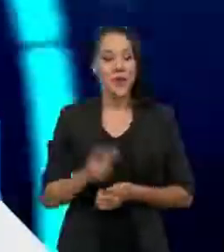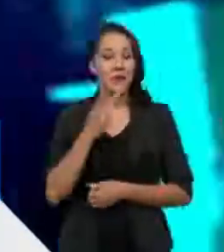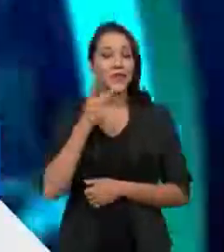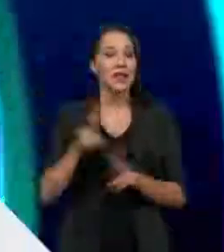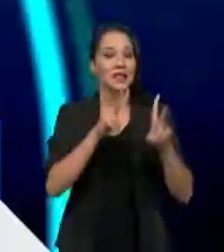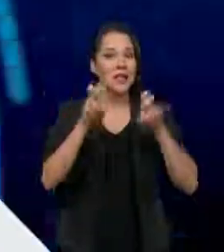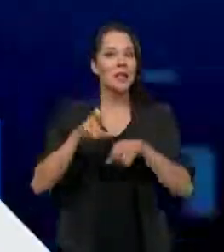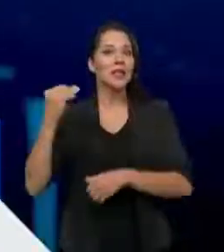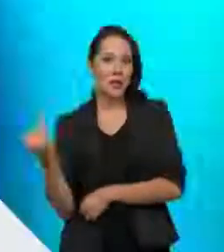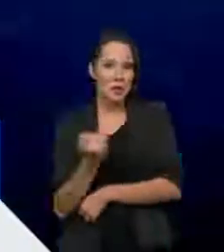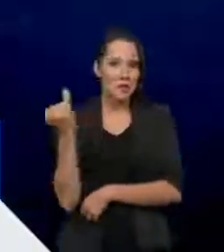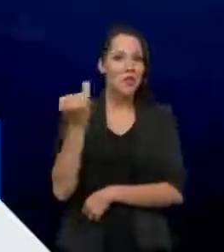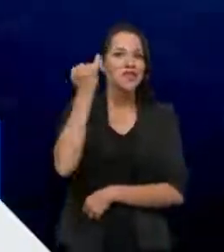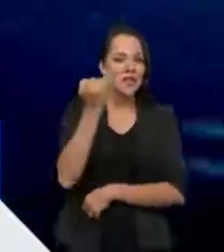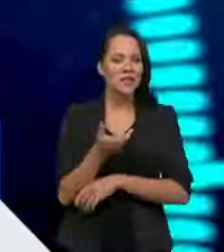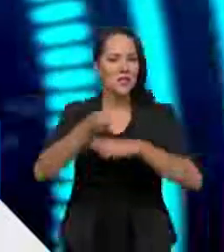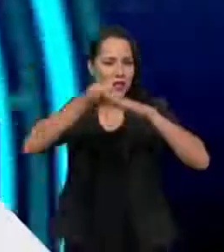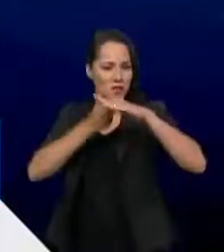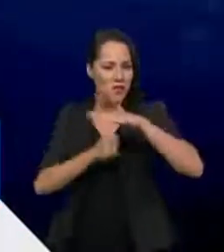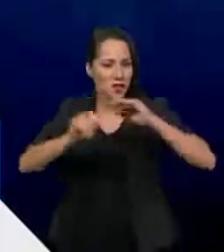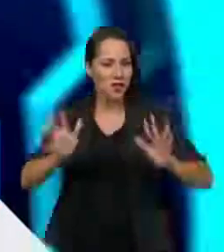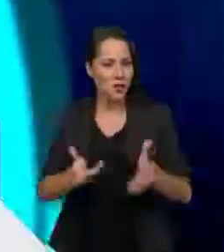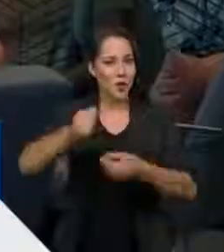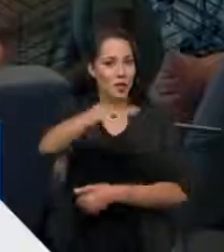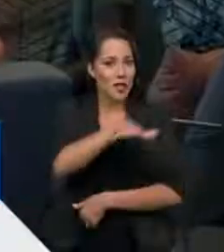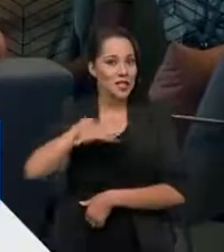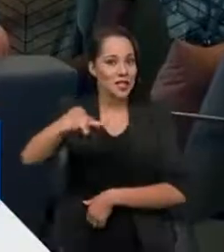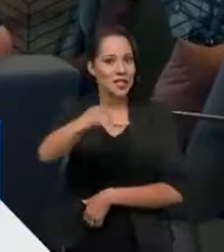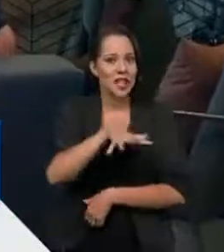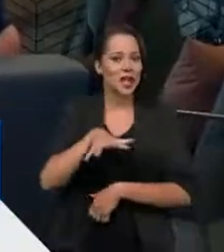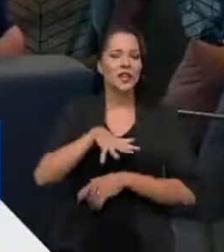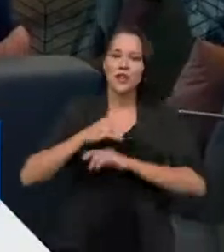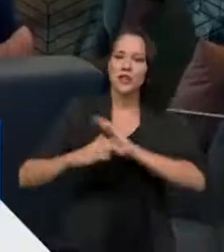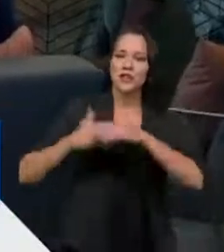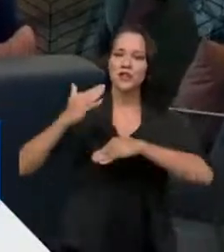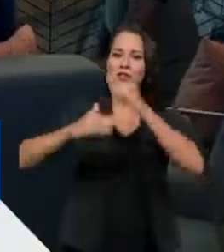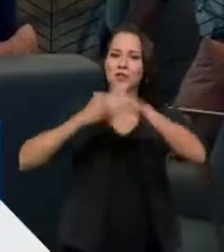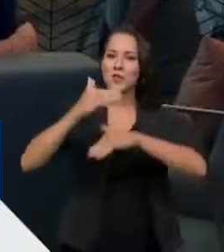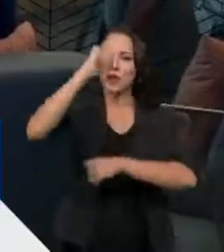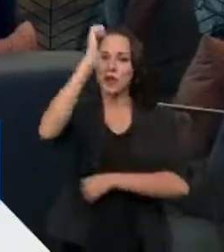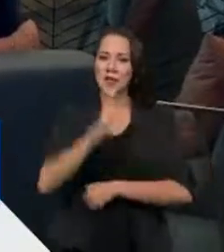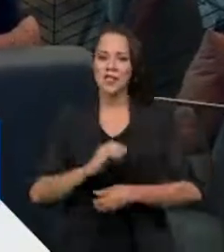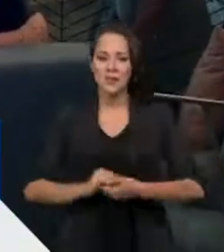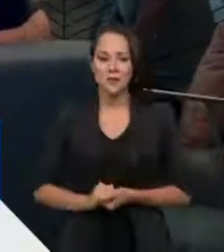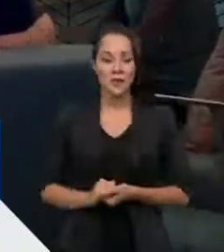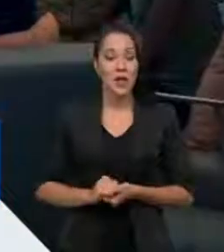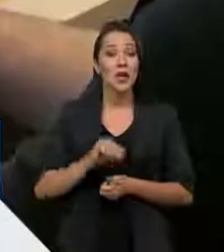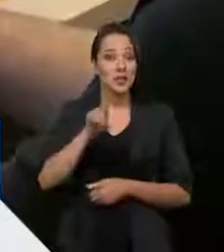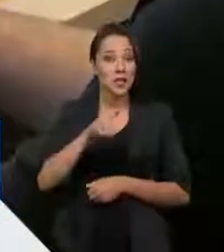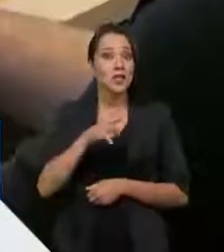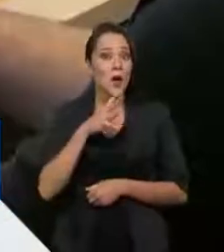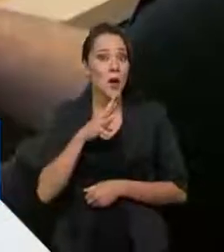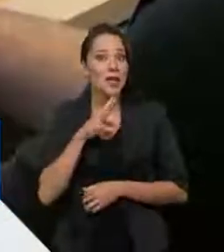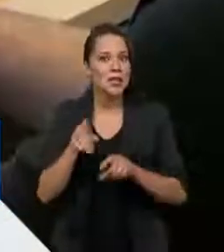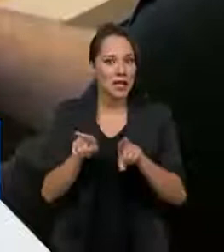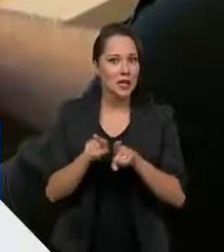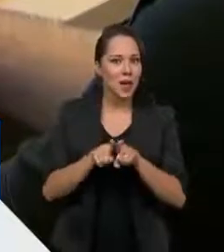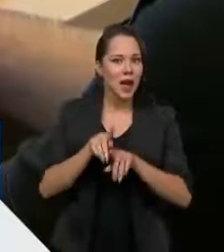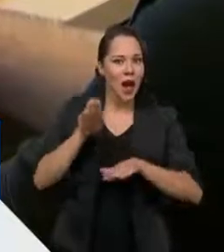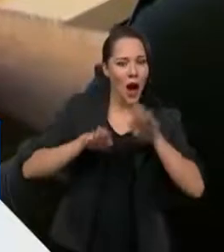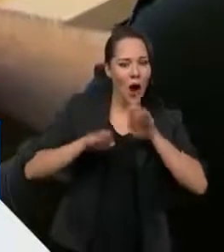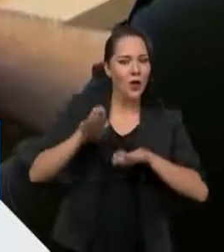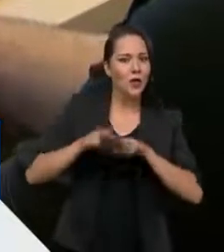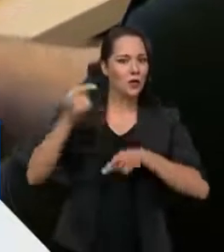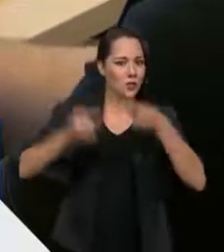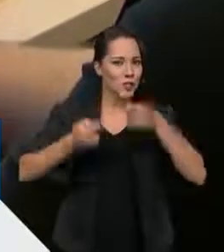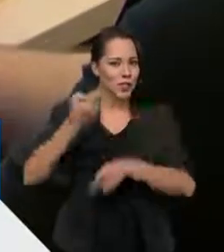sobre a importância do investimento nessas áreas para o desenvolvimento do país. E você vai conhecer ainda algumas